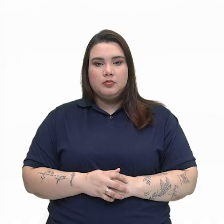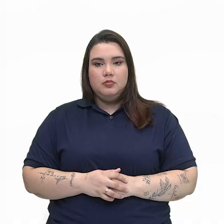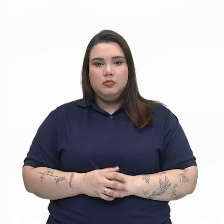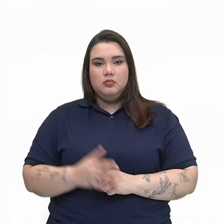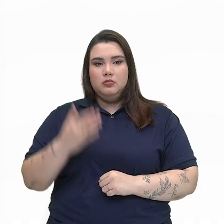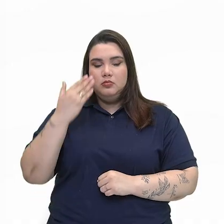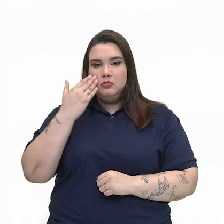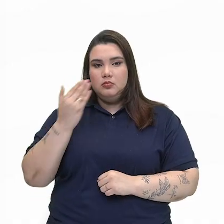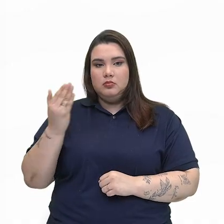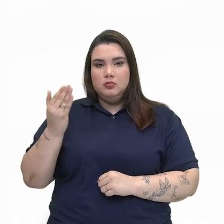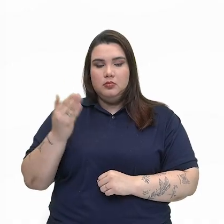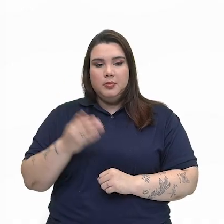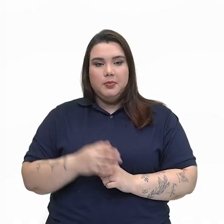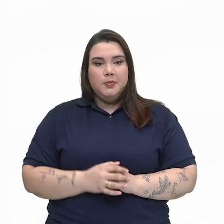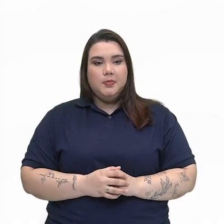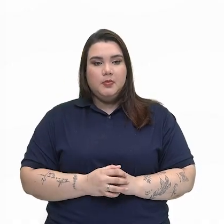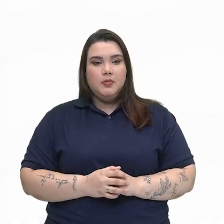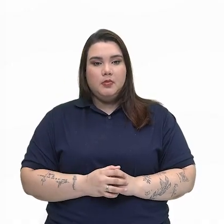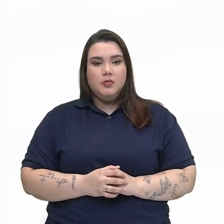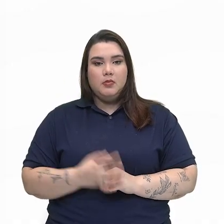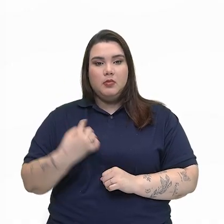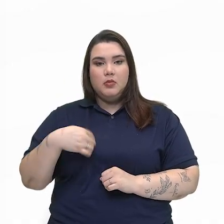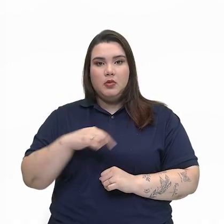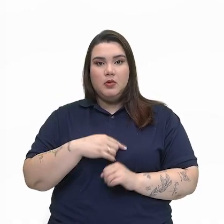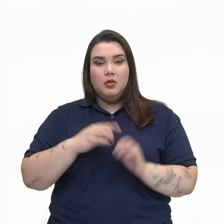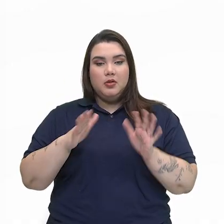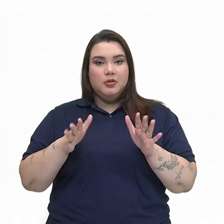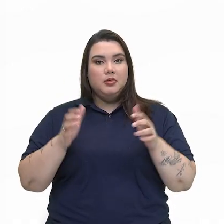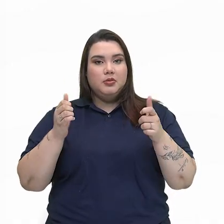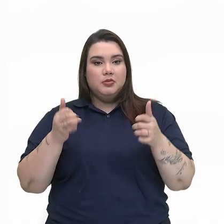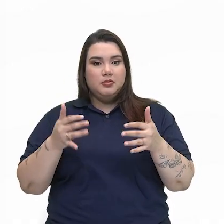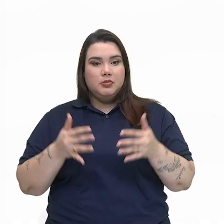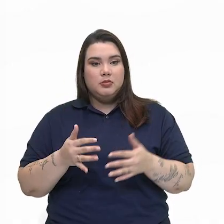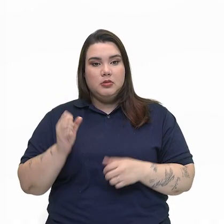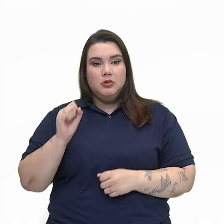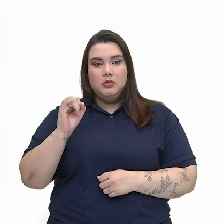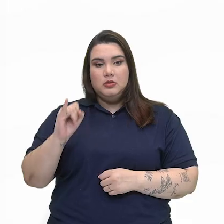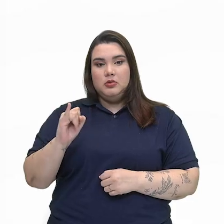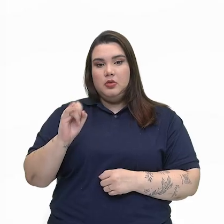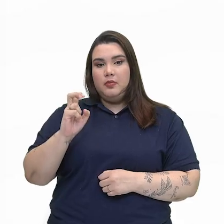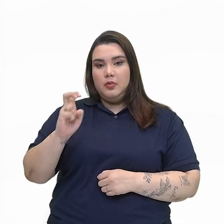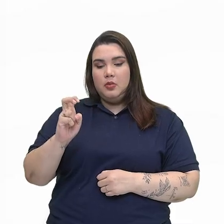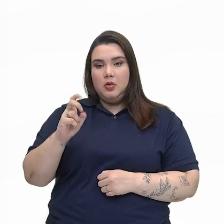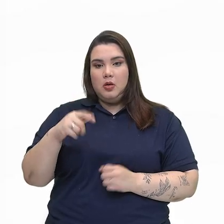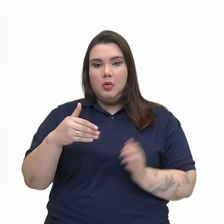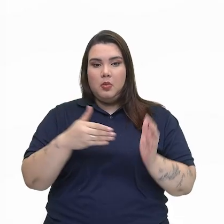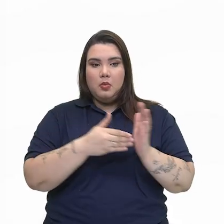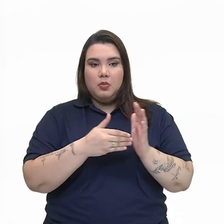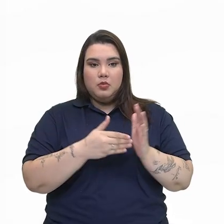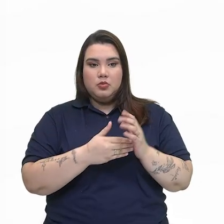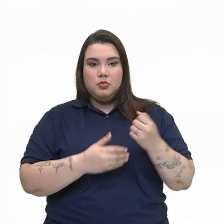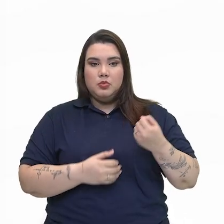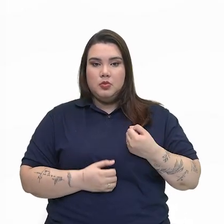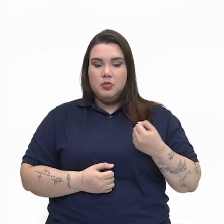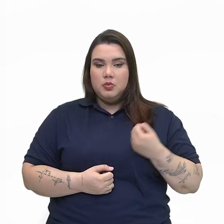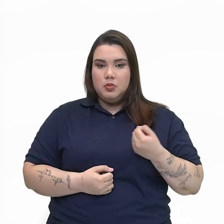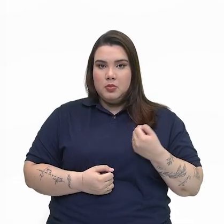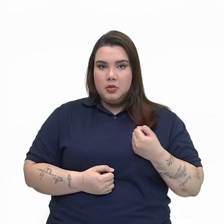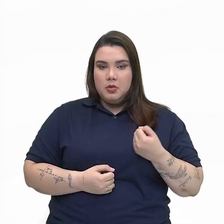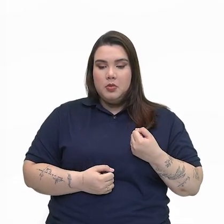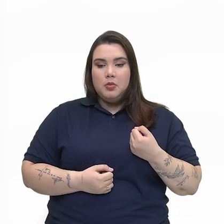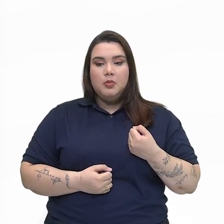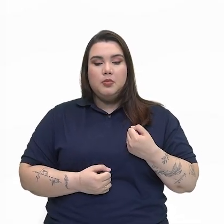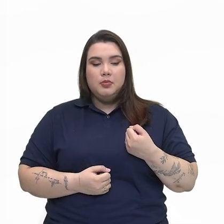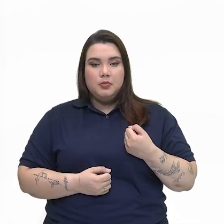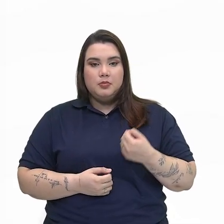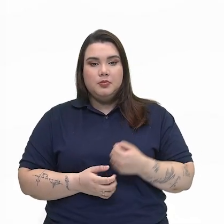para arredondar o número, como nós já falamos, se 5 for o último, olha